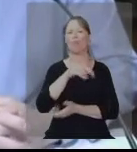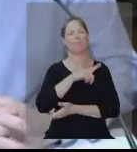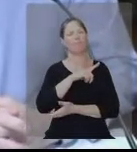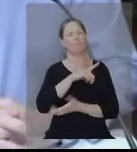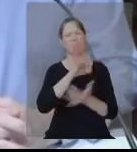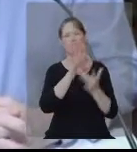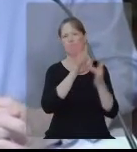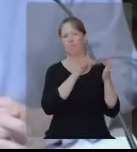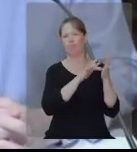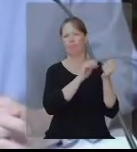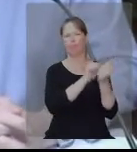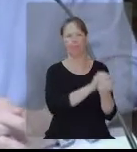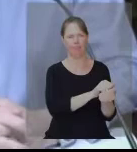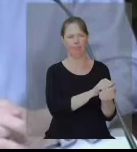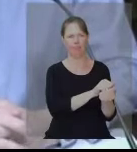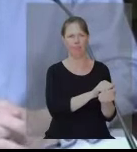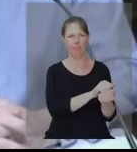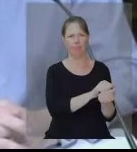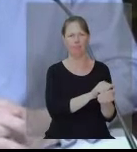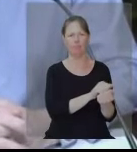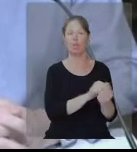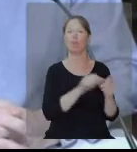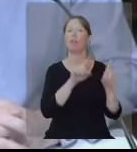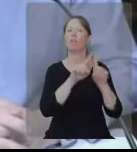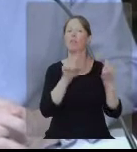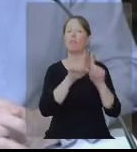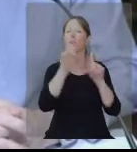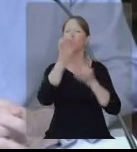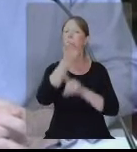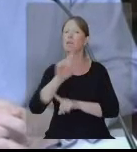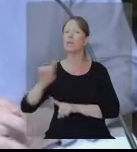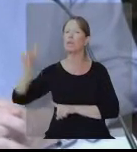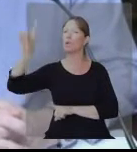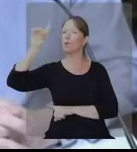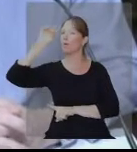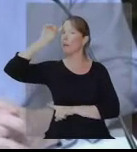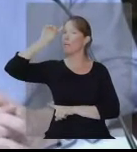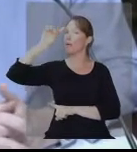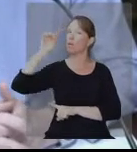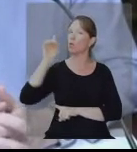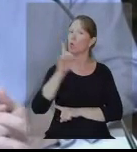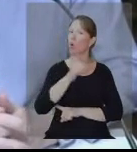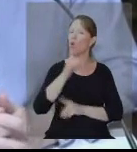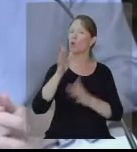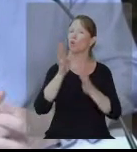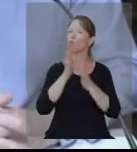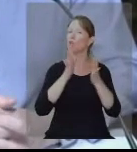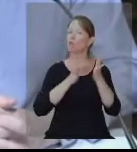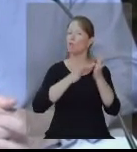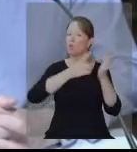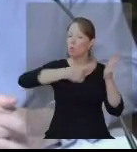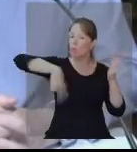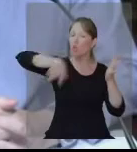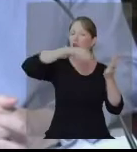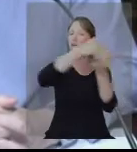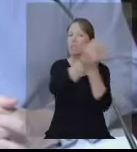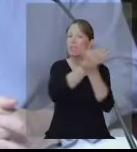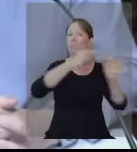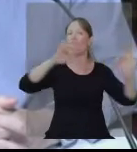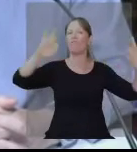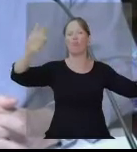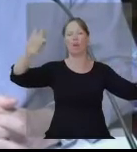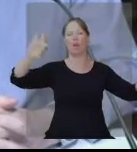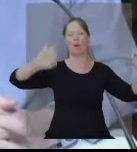E, por outro lado, é o enviado de Deus para nos salvar. Portanto, ele se tornou